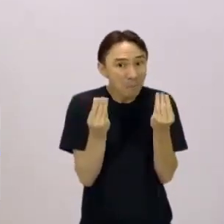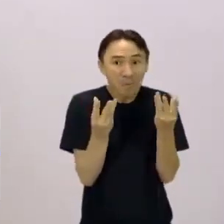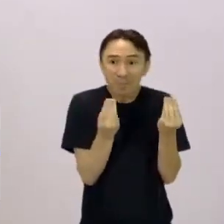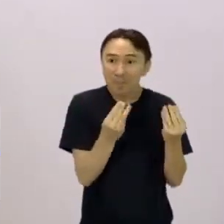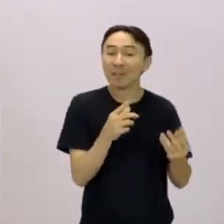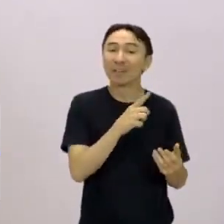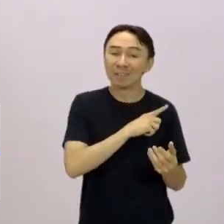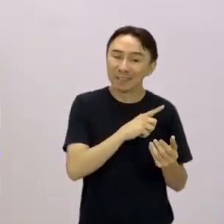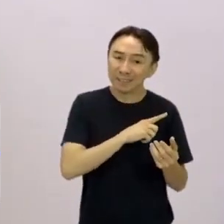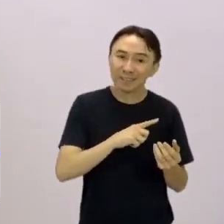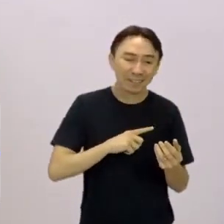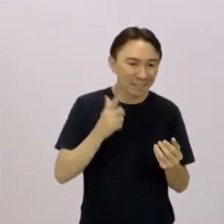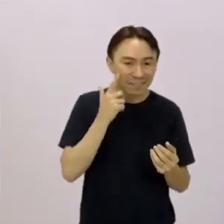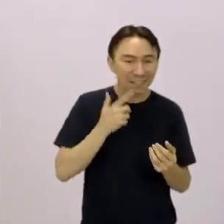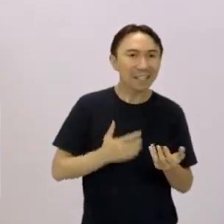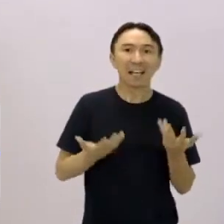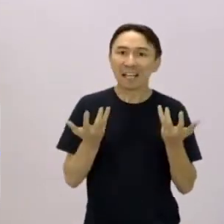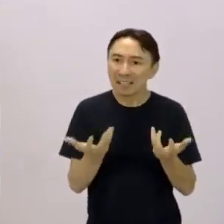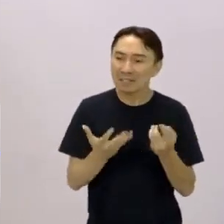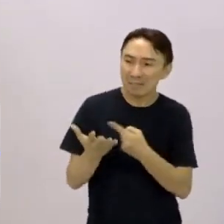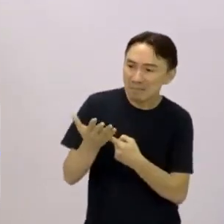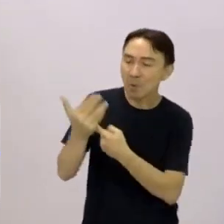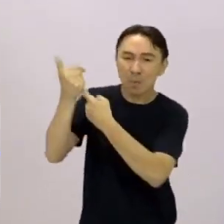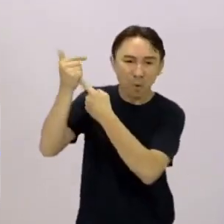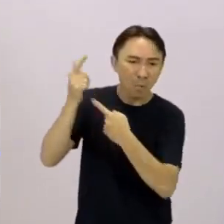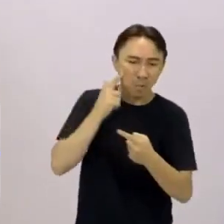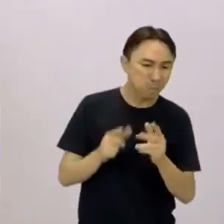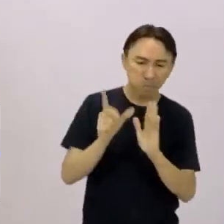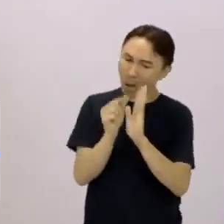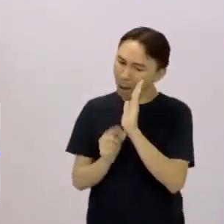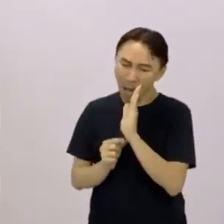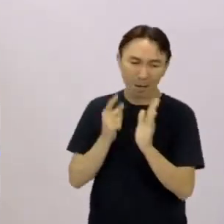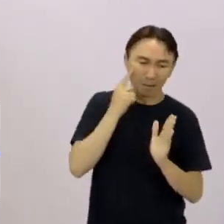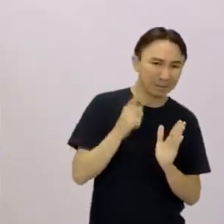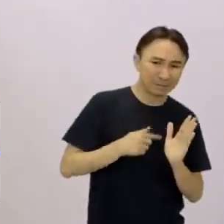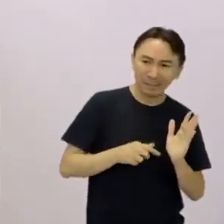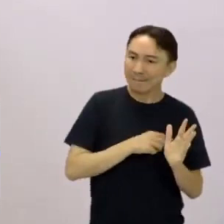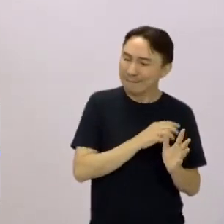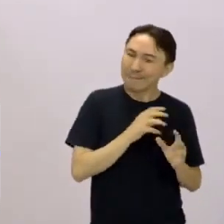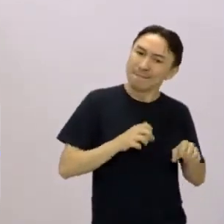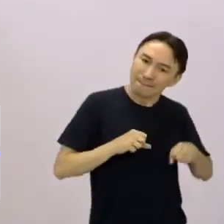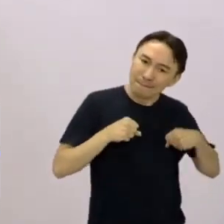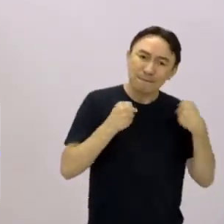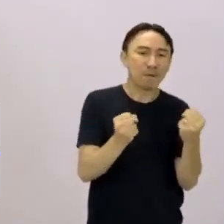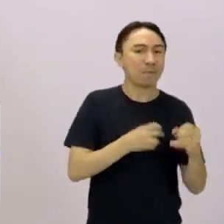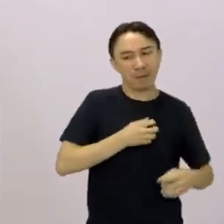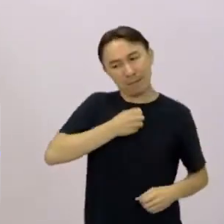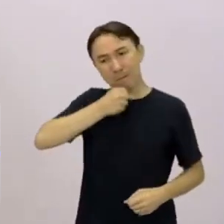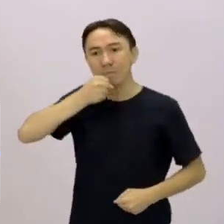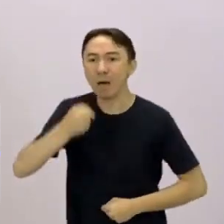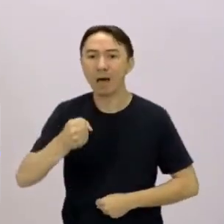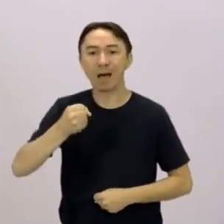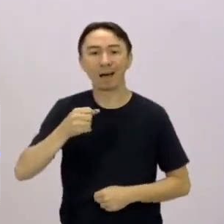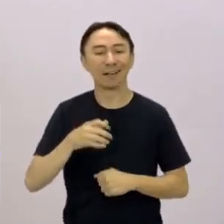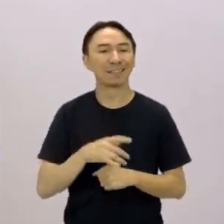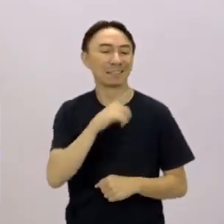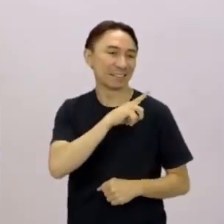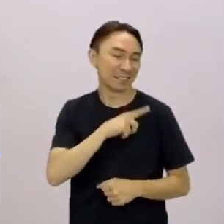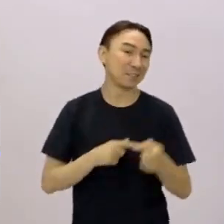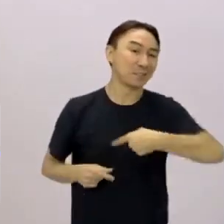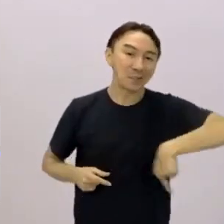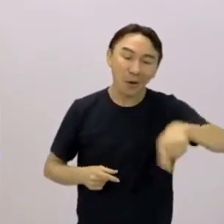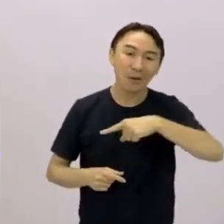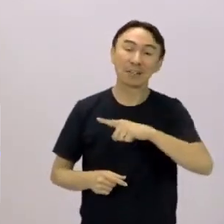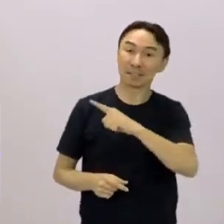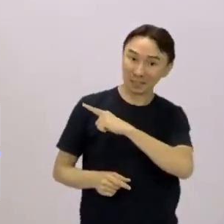cultura digital, a gente passa muito tempo lá, e com isso a gente também tem que pensar que se a gente está vivendo nesse